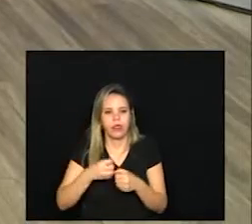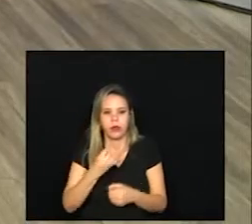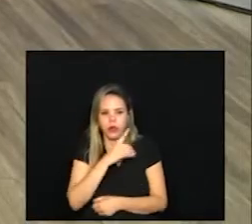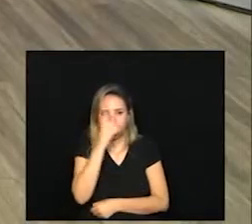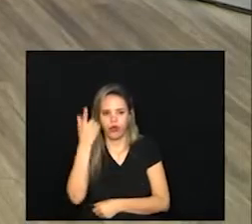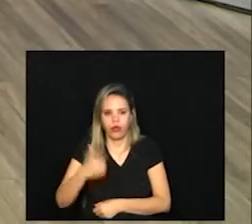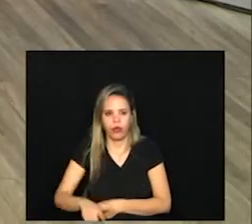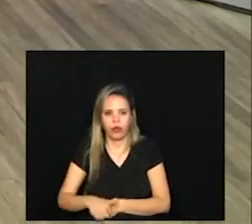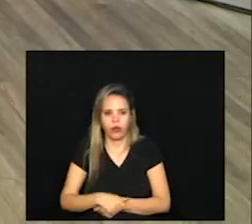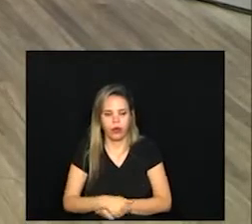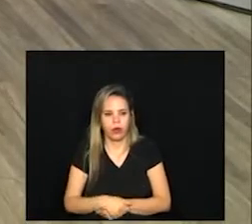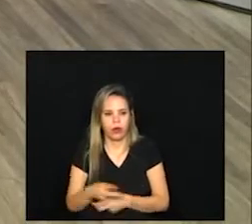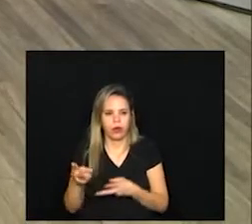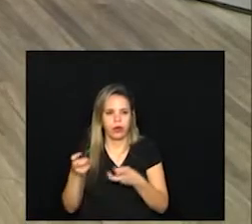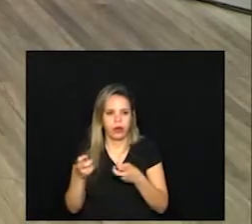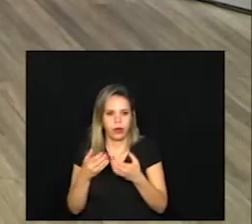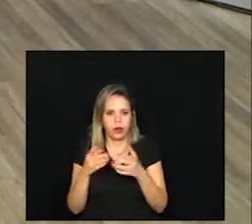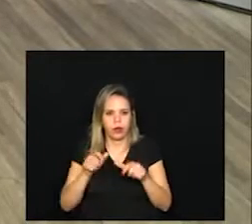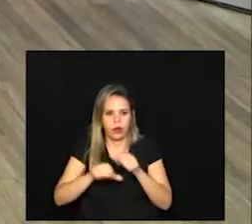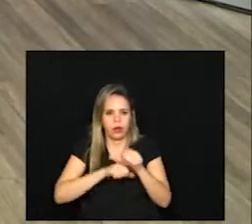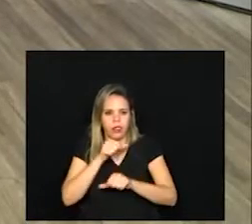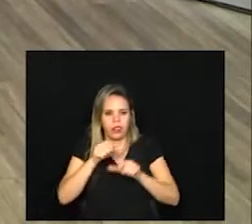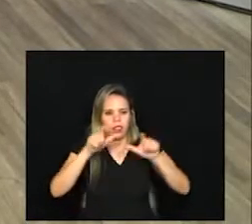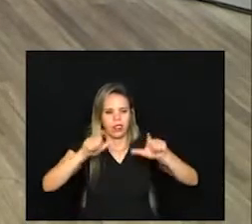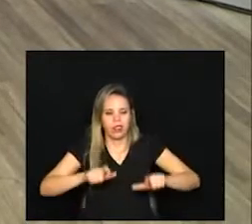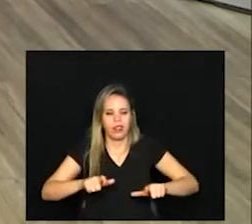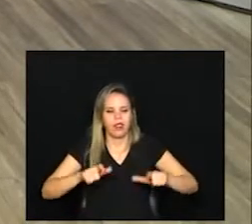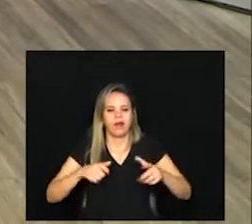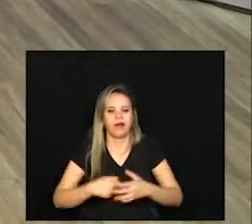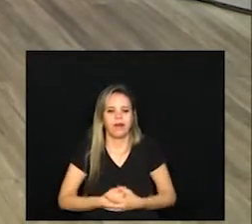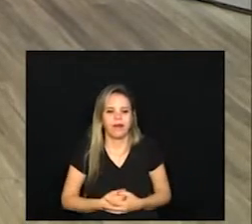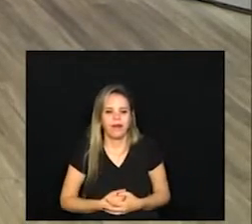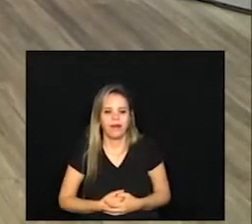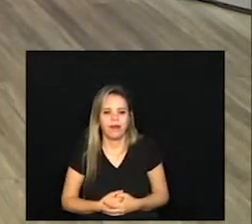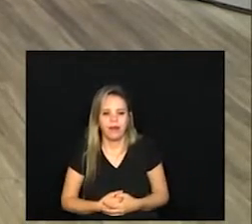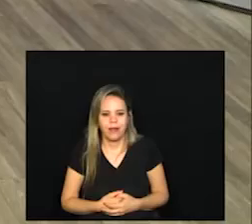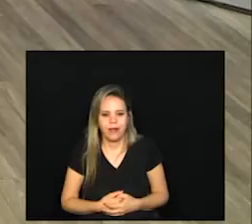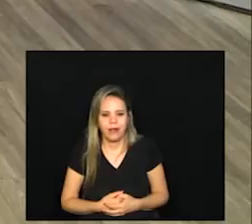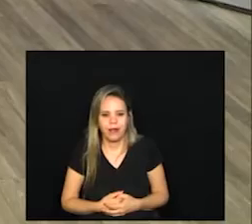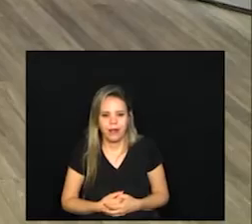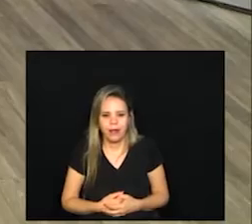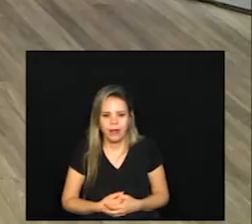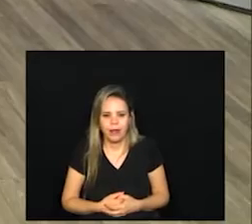dia novamente, já percebi que vocês mudaram de ambiente aí, né?